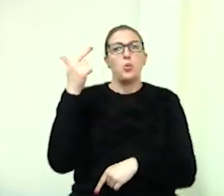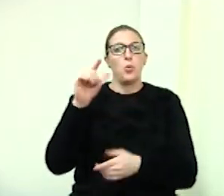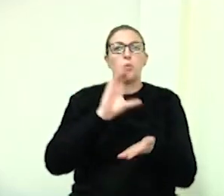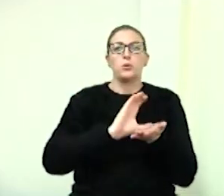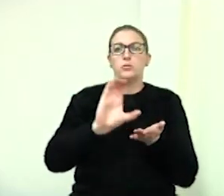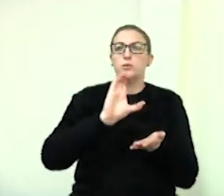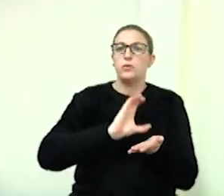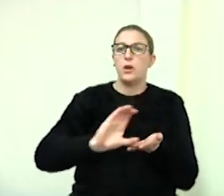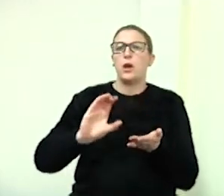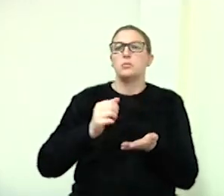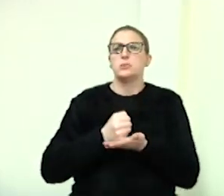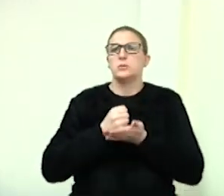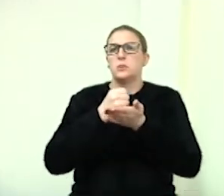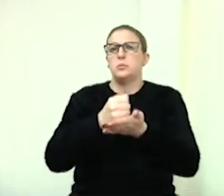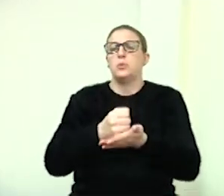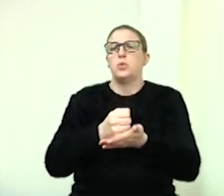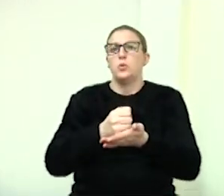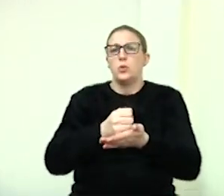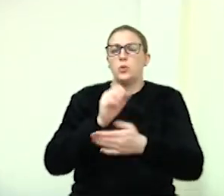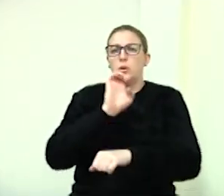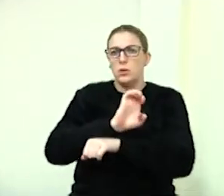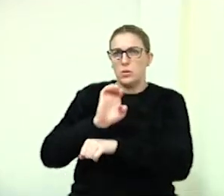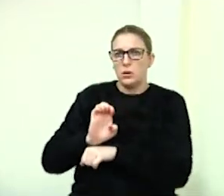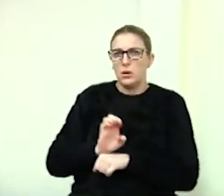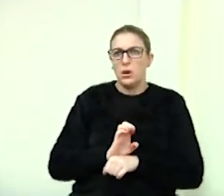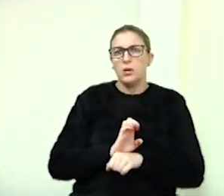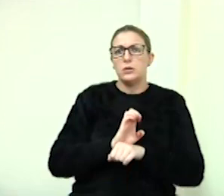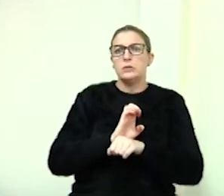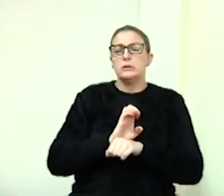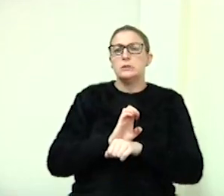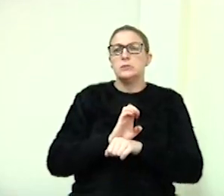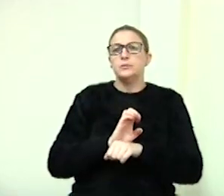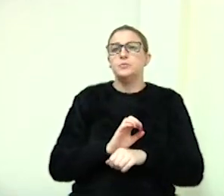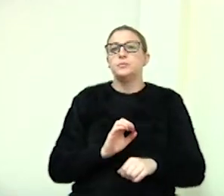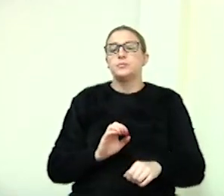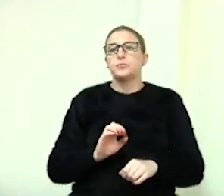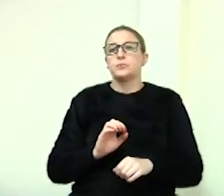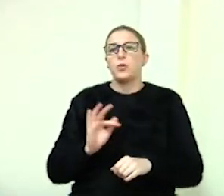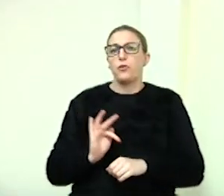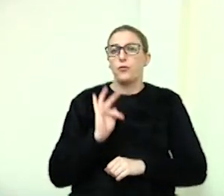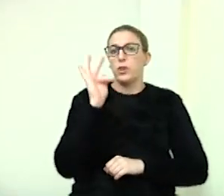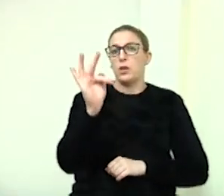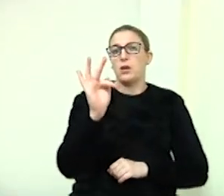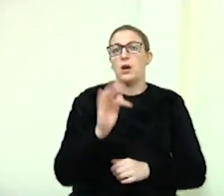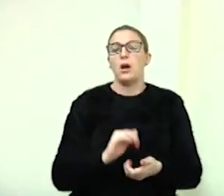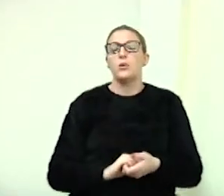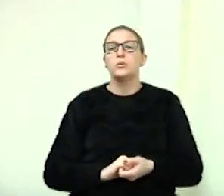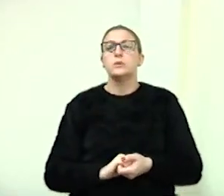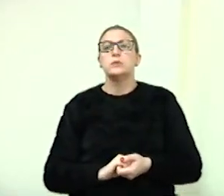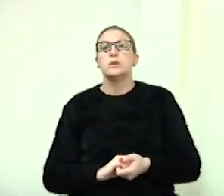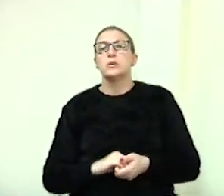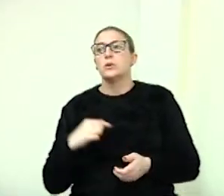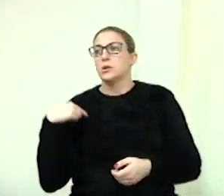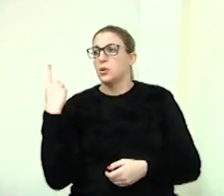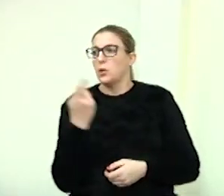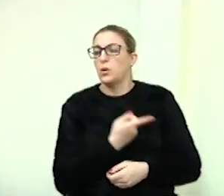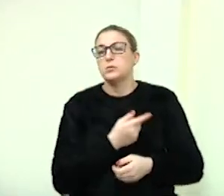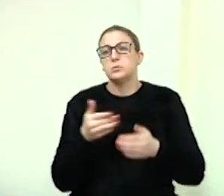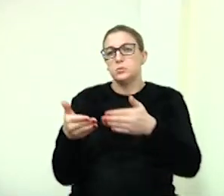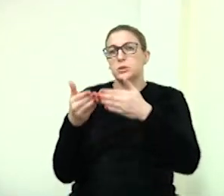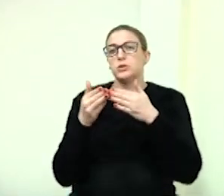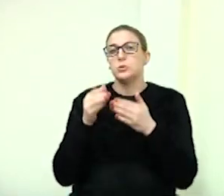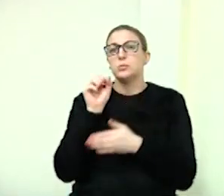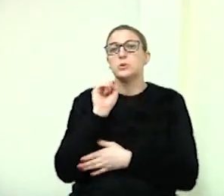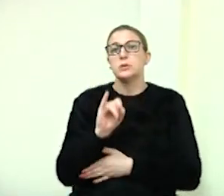apoio da União, aquele de 13 milhões, que tem que usar uma parte na saúde. Então, a gente só pede para, se houvesse um entendimento da mesa, e a forma do